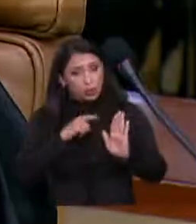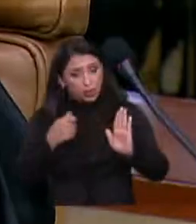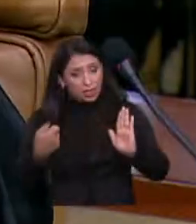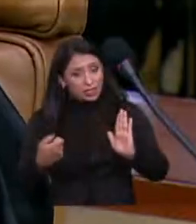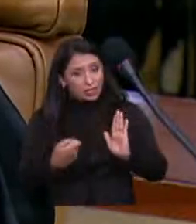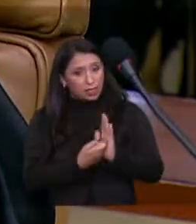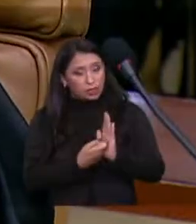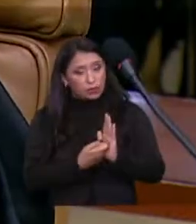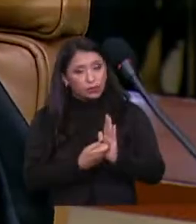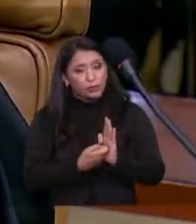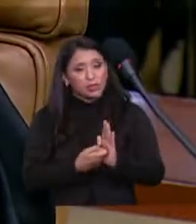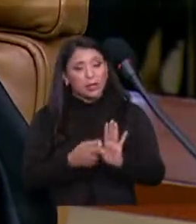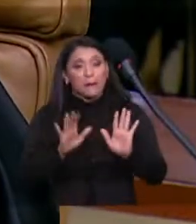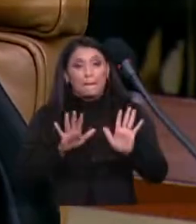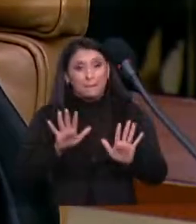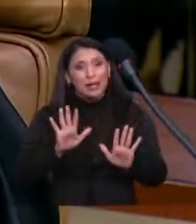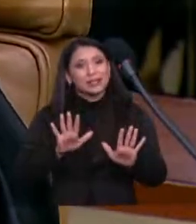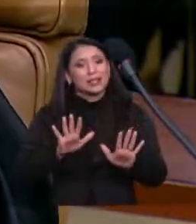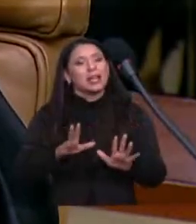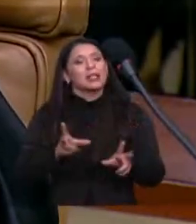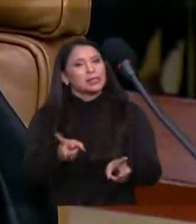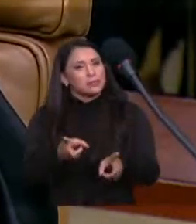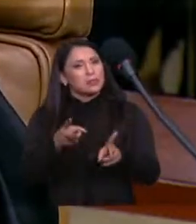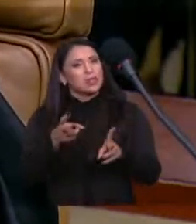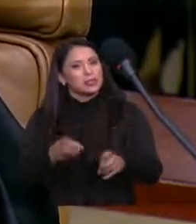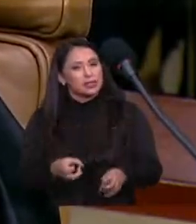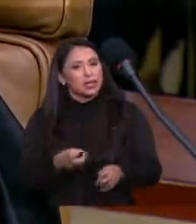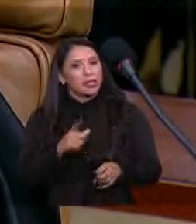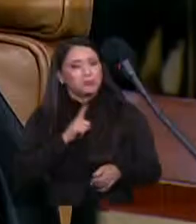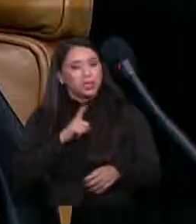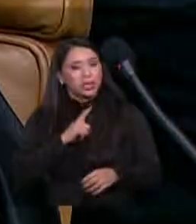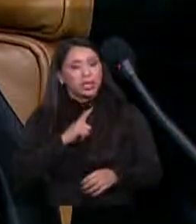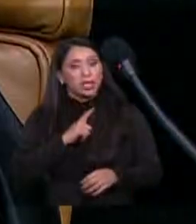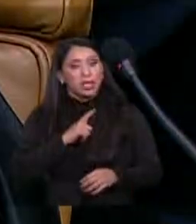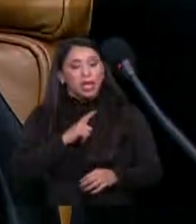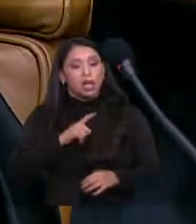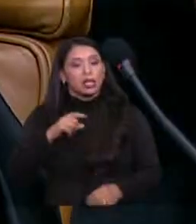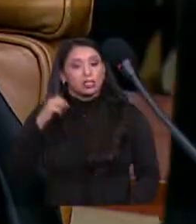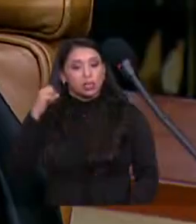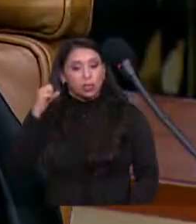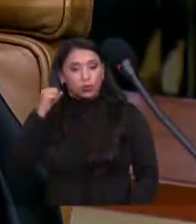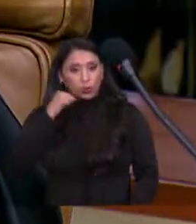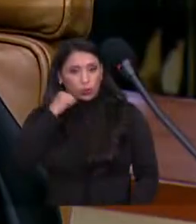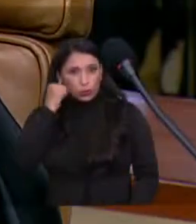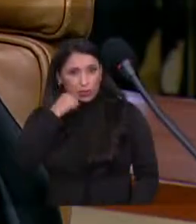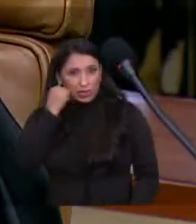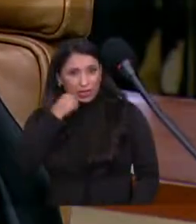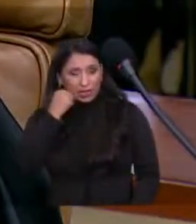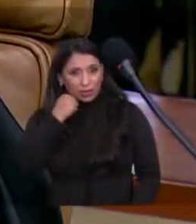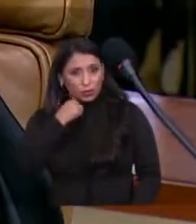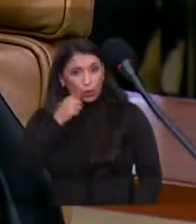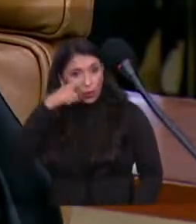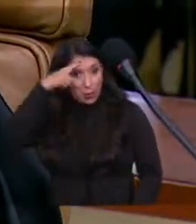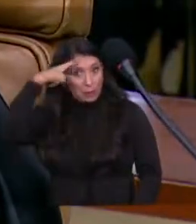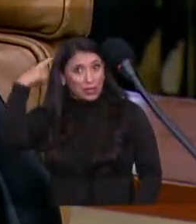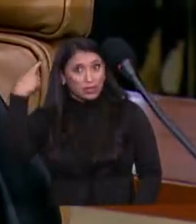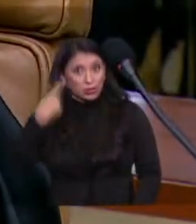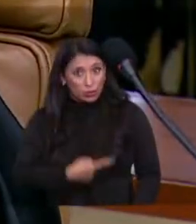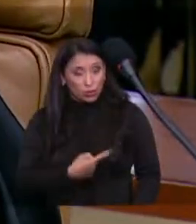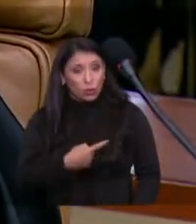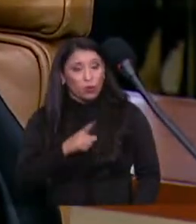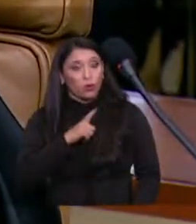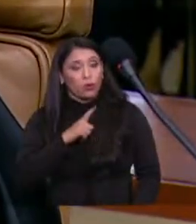não impede a conclusão de que ao executar as ordens emanadas de seu empregador nítida